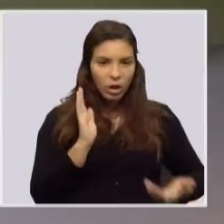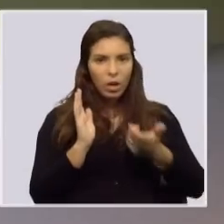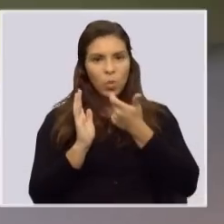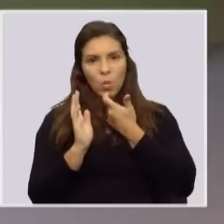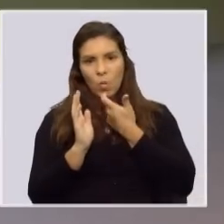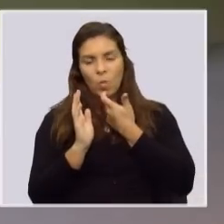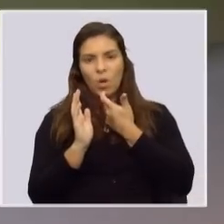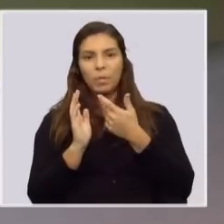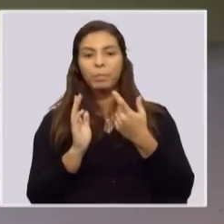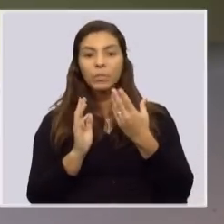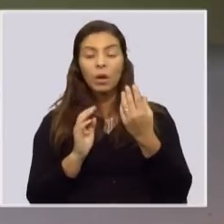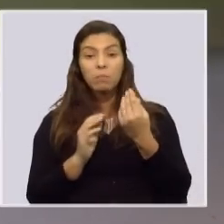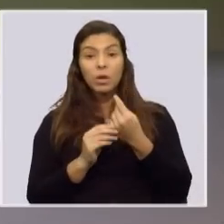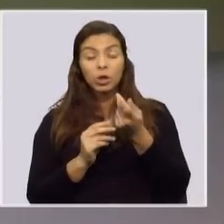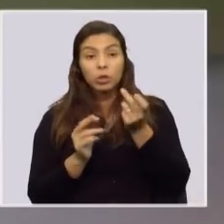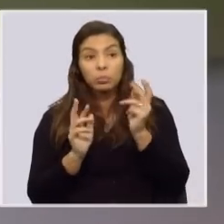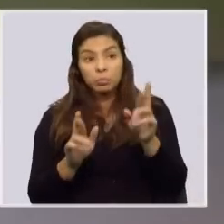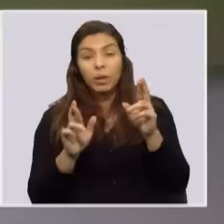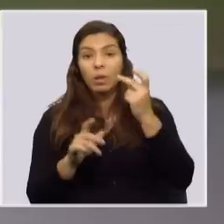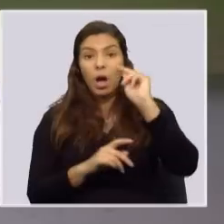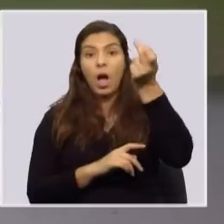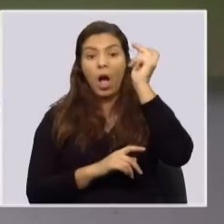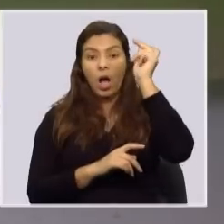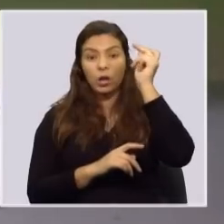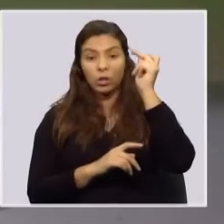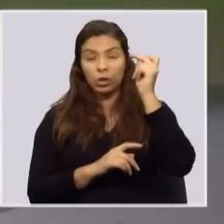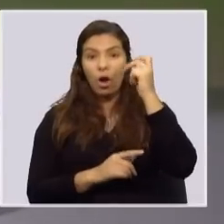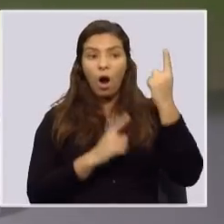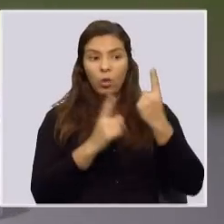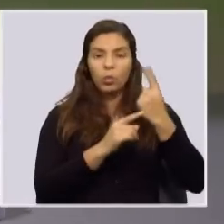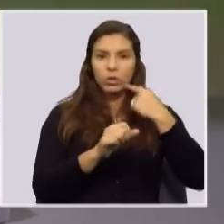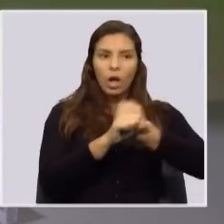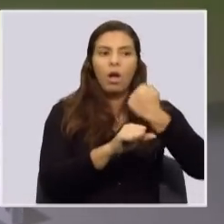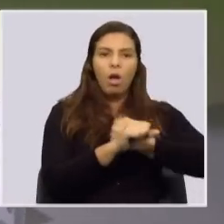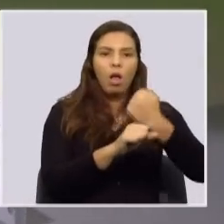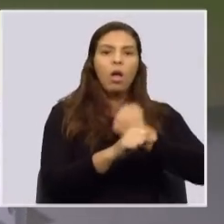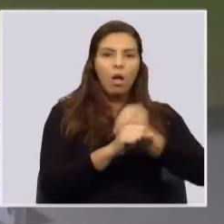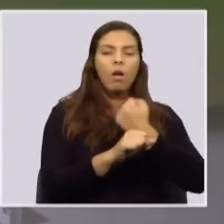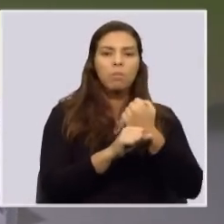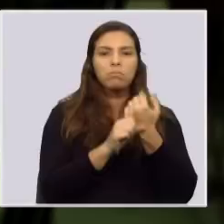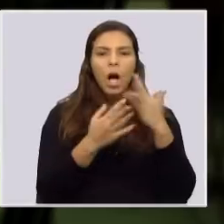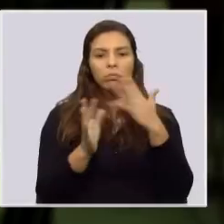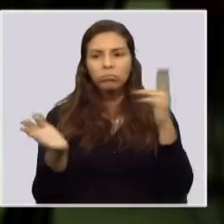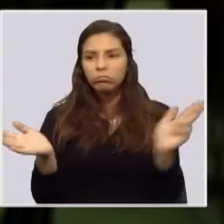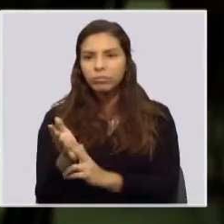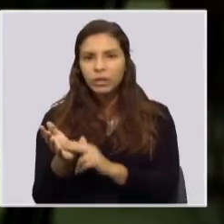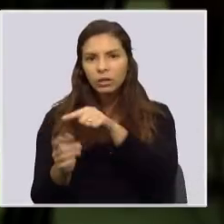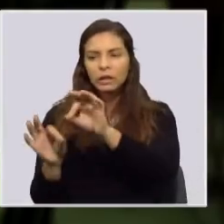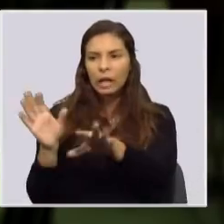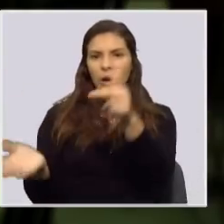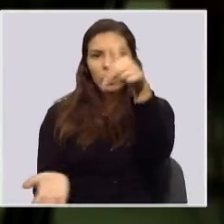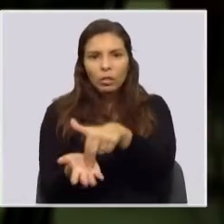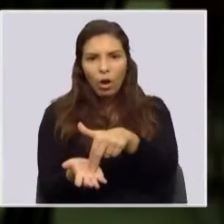indescritível e muitos, se calhar com muitos mais anos de trabalho que tu, não conseguiram ainda estar presente em momentos